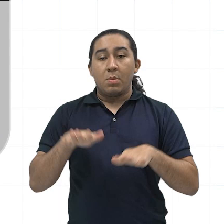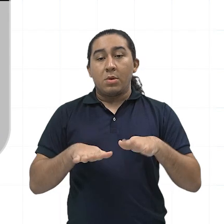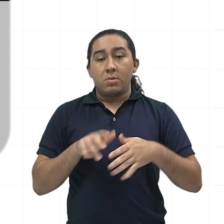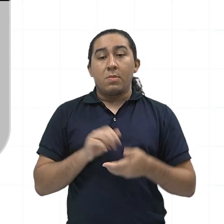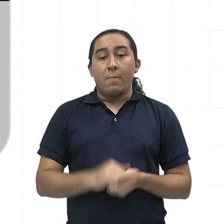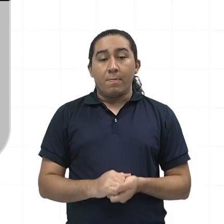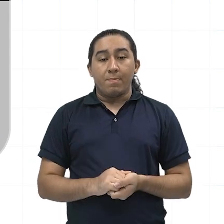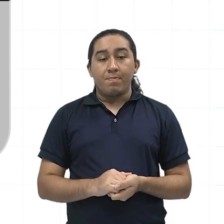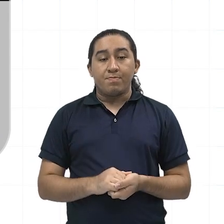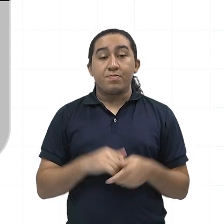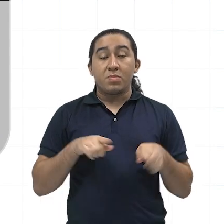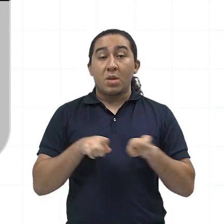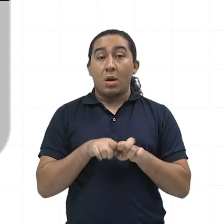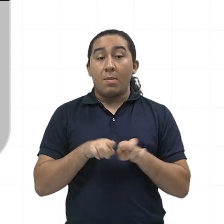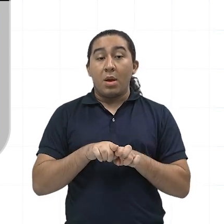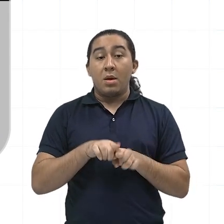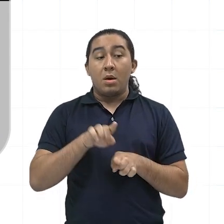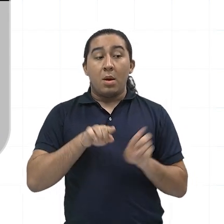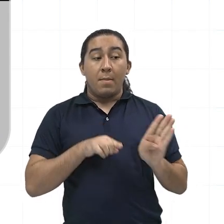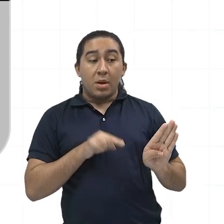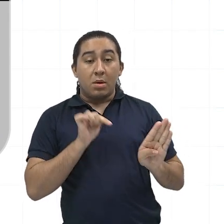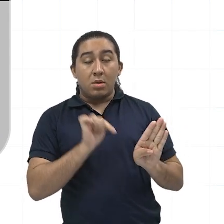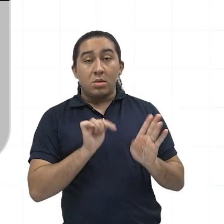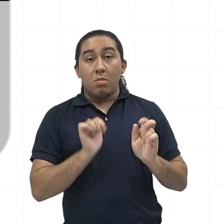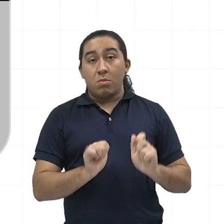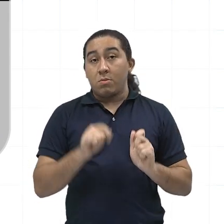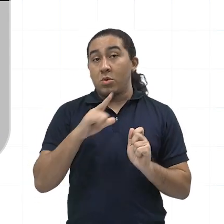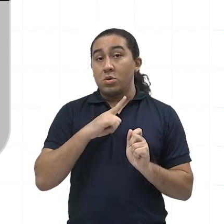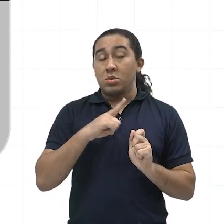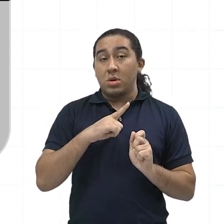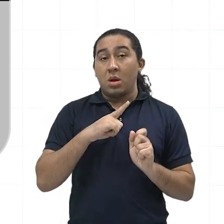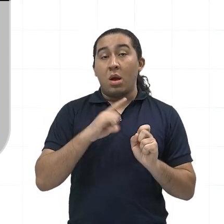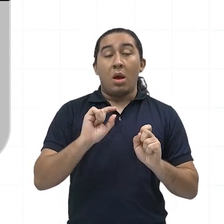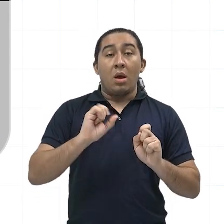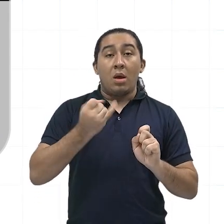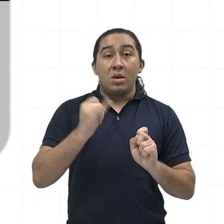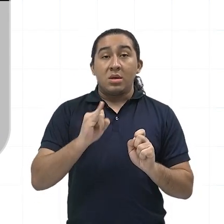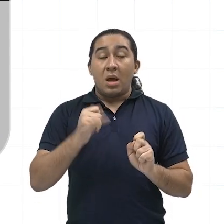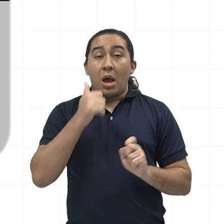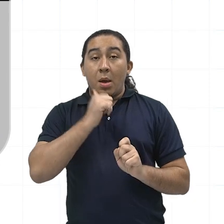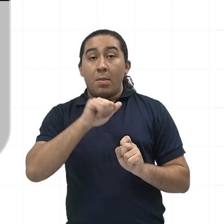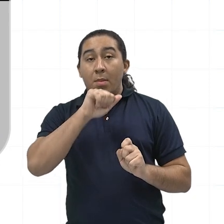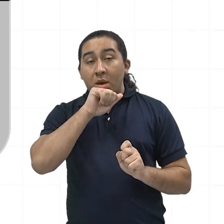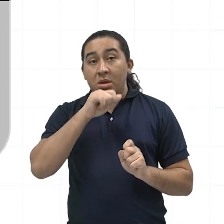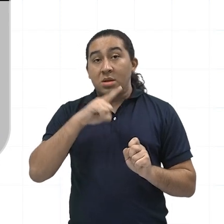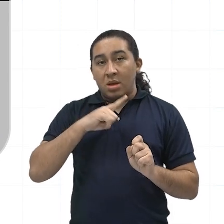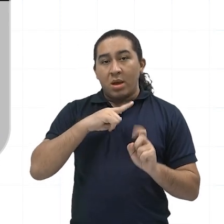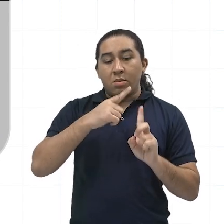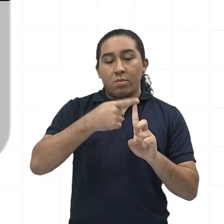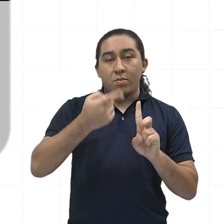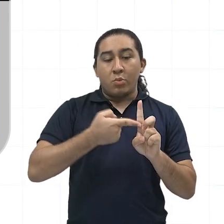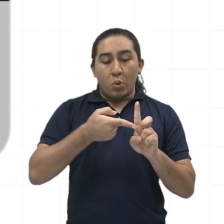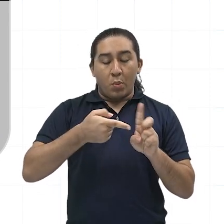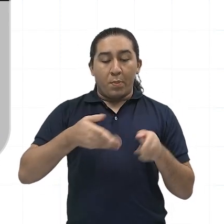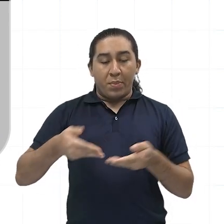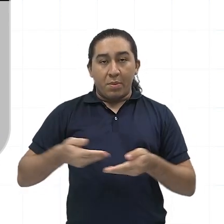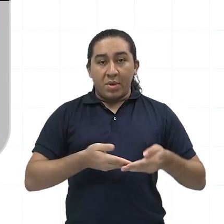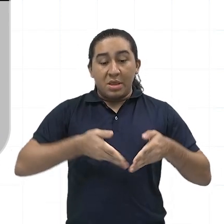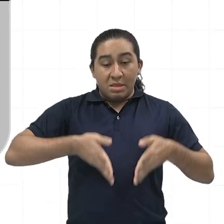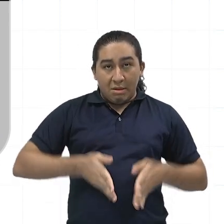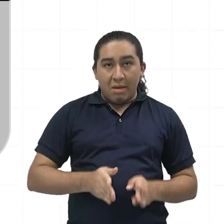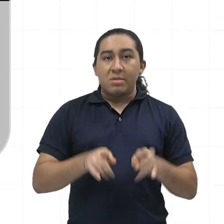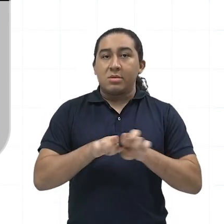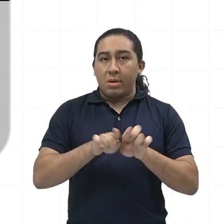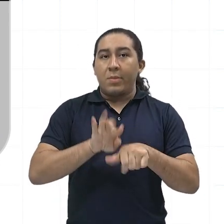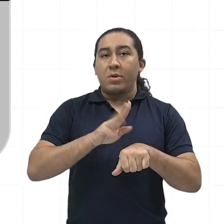O vírus da hepatite B, né, pode ser transmitido durante o parto, na amamentação, ou mais raramente ainda